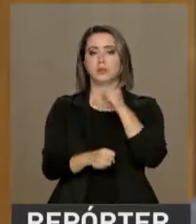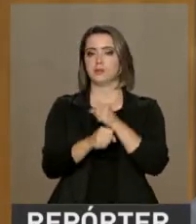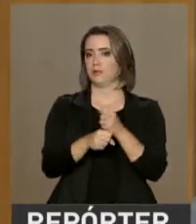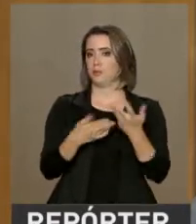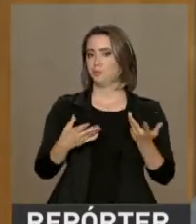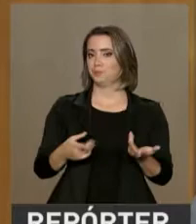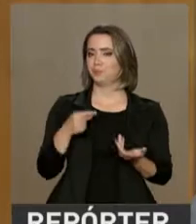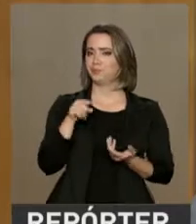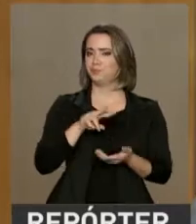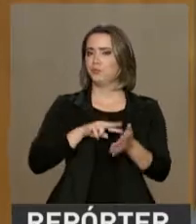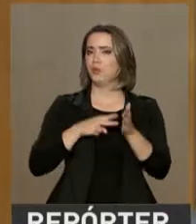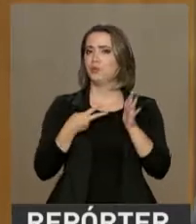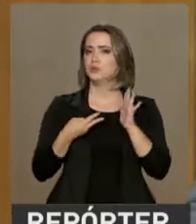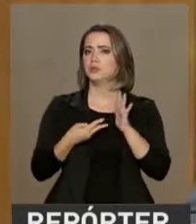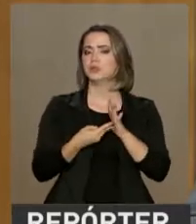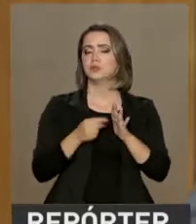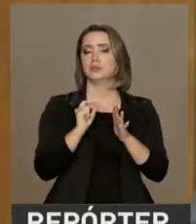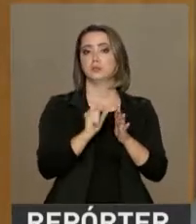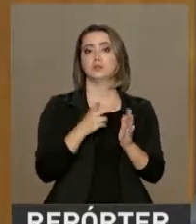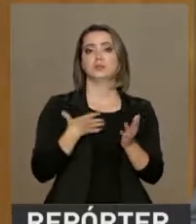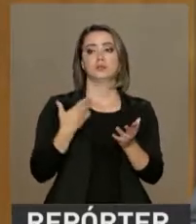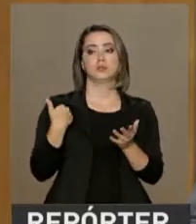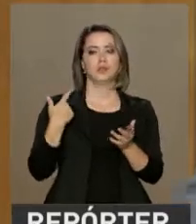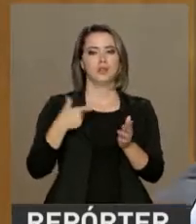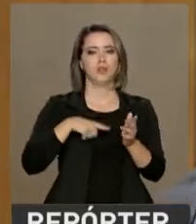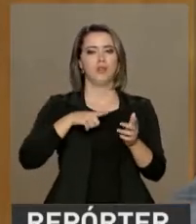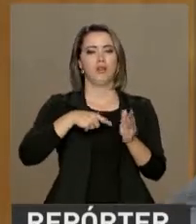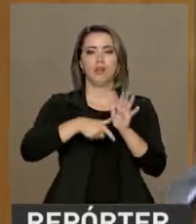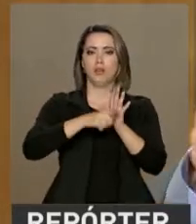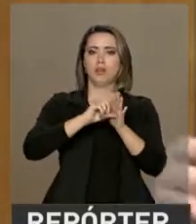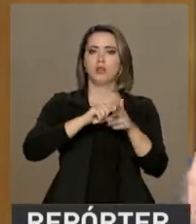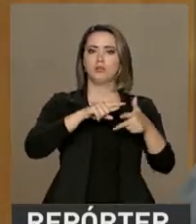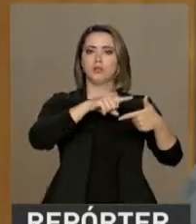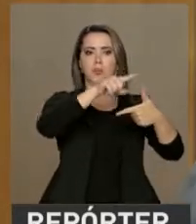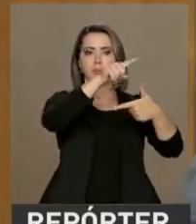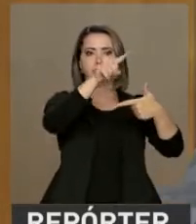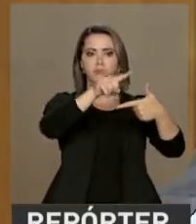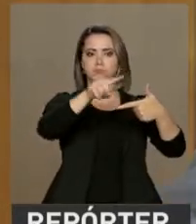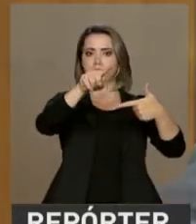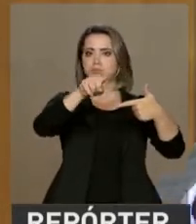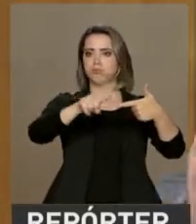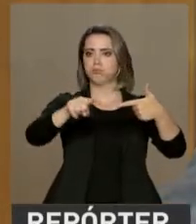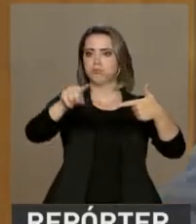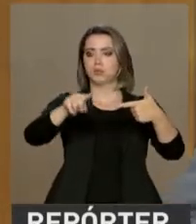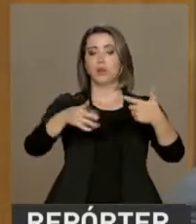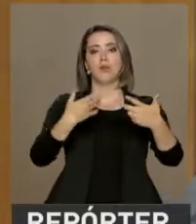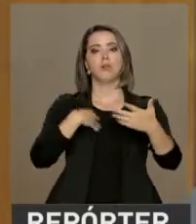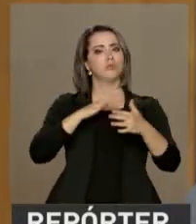Então, isso sinaliza que aquela tendência de perda de emprego do mesmo período, ela caiu pela metade.